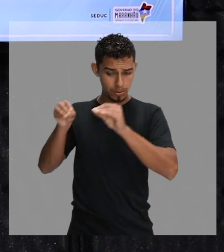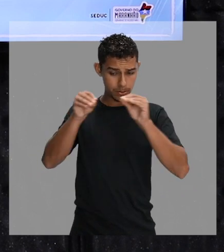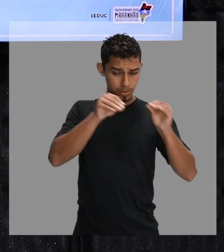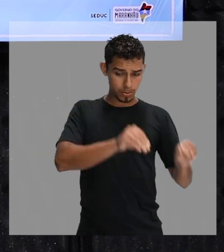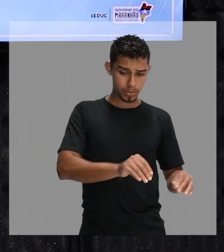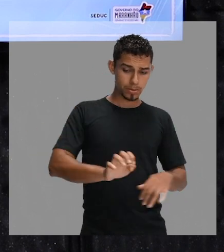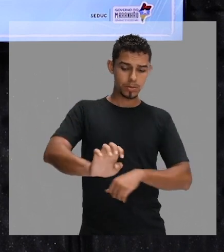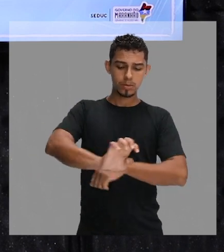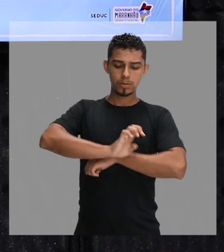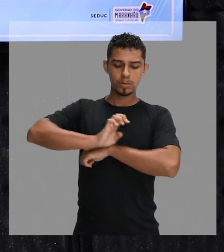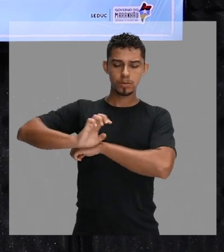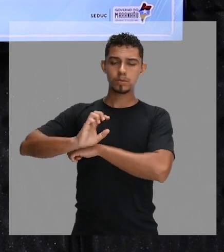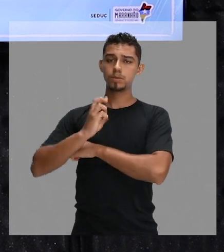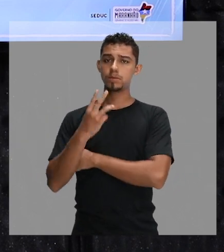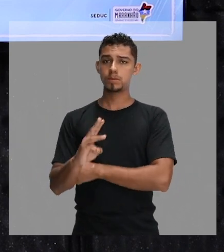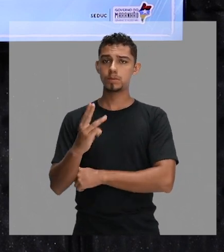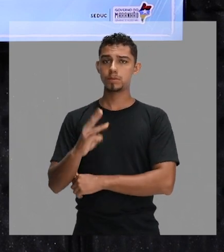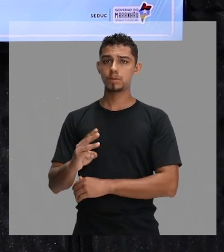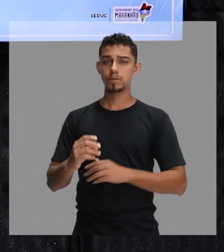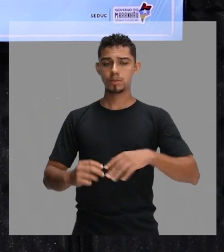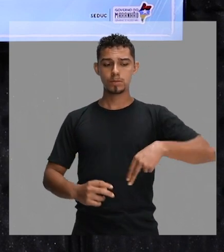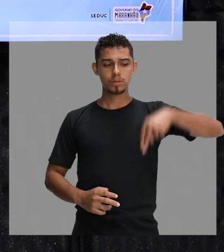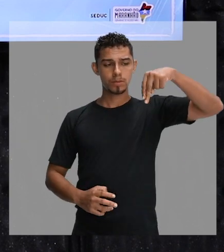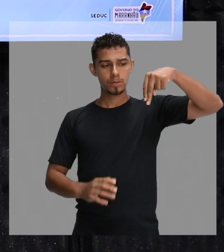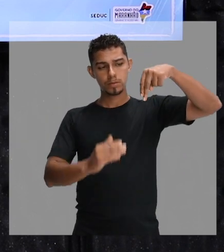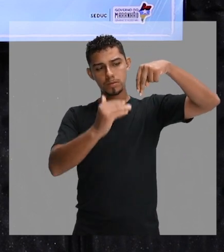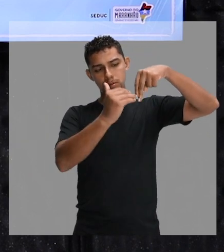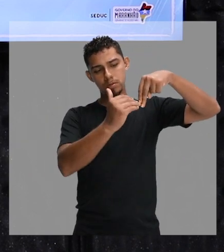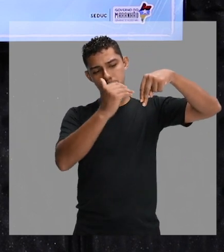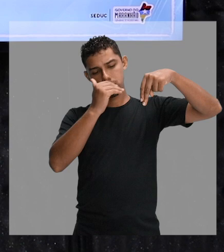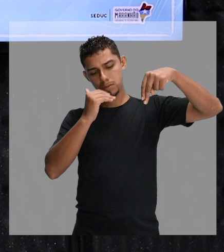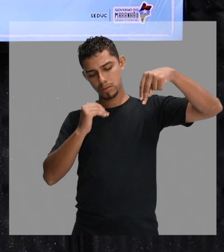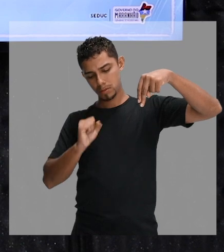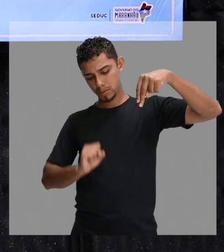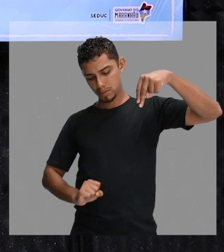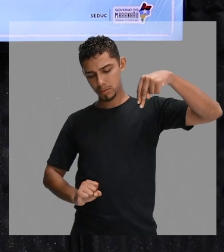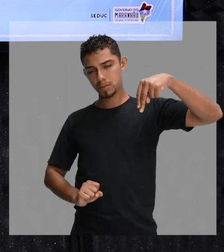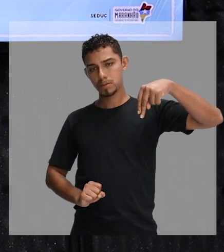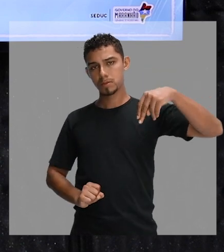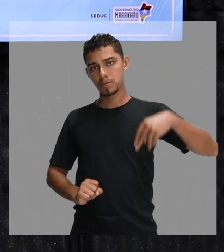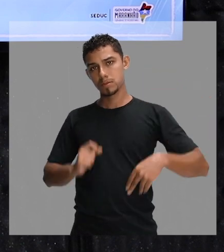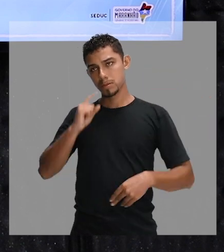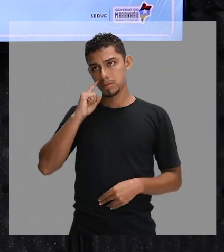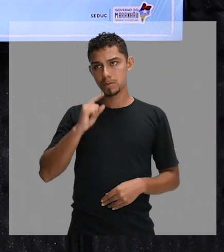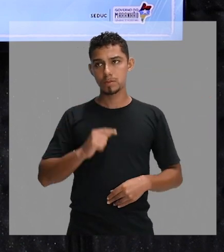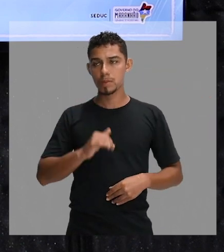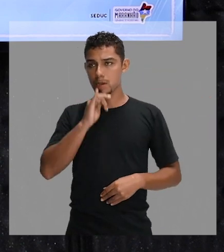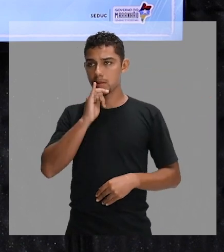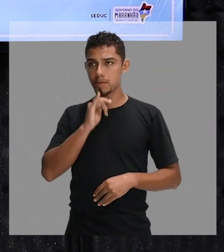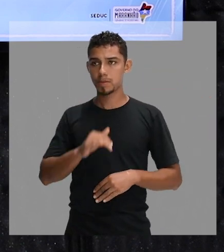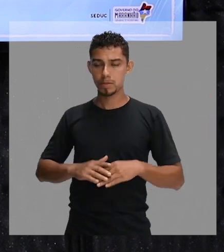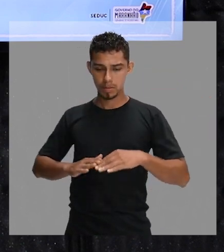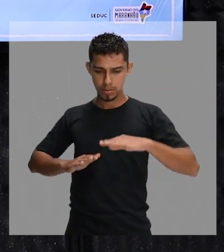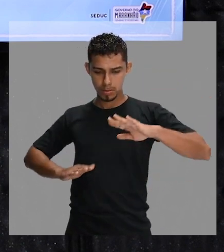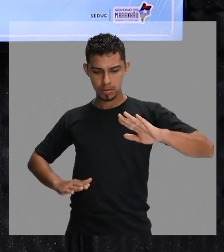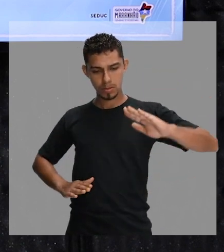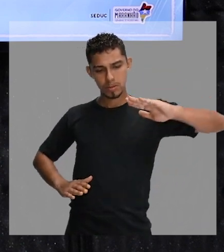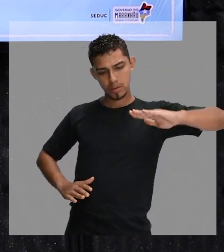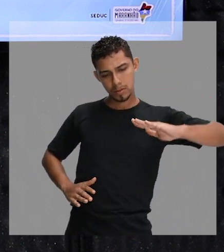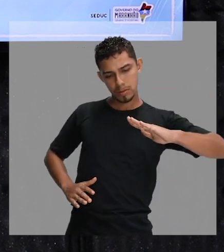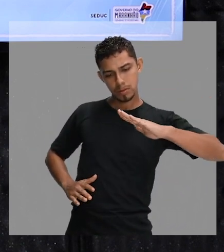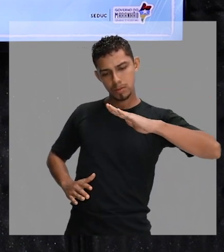no Maranhão, partindo do norte para o sul, nós temos um